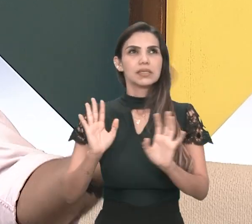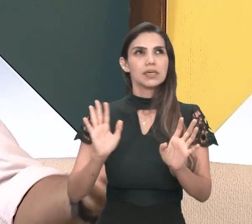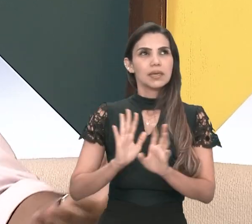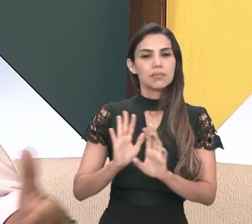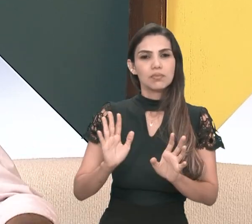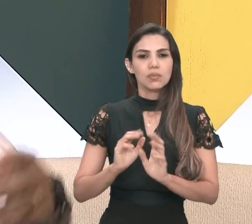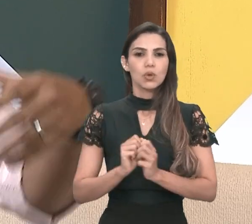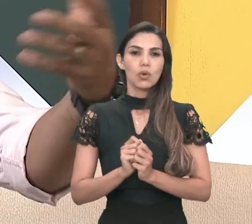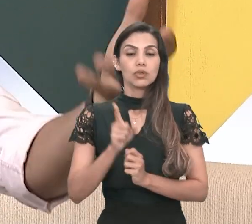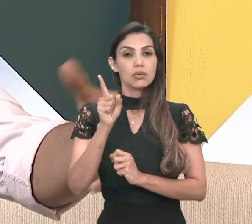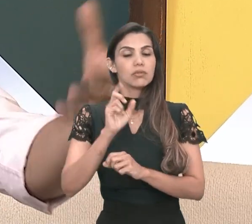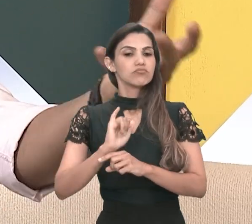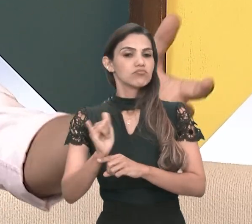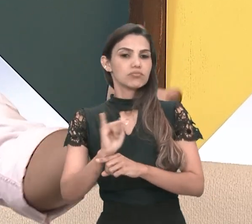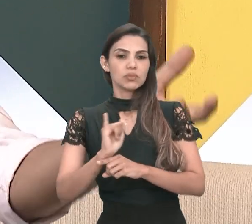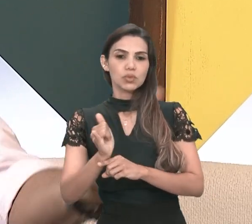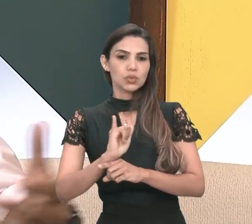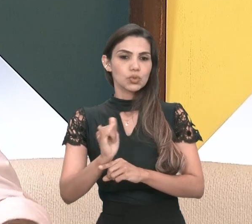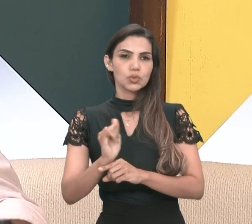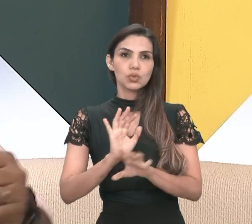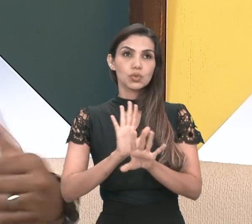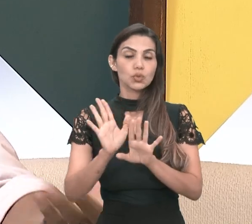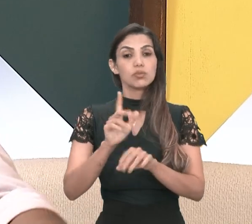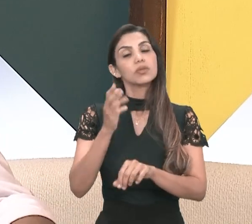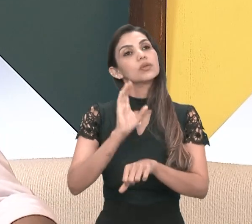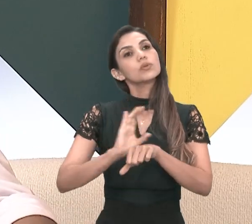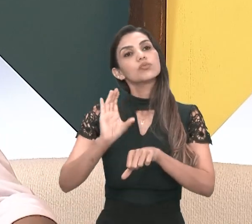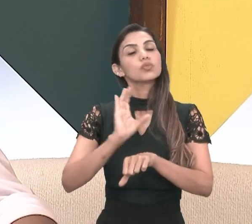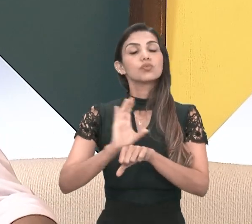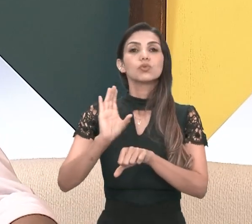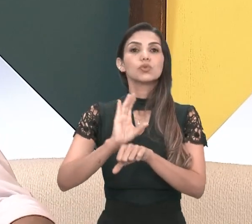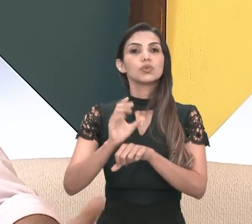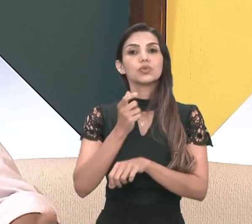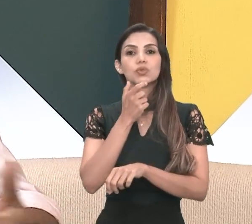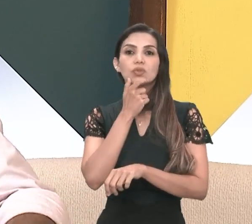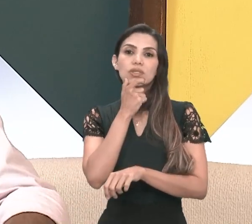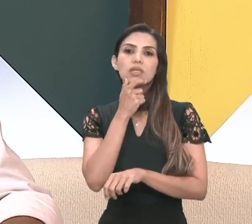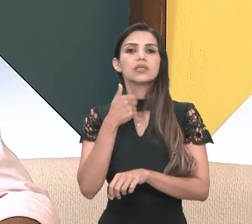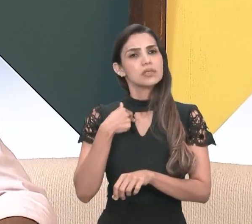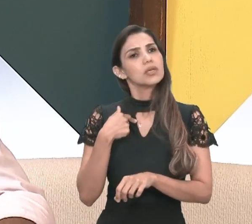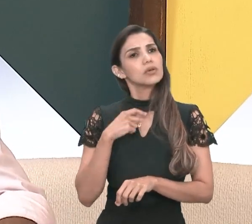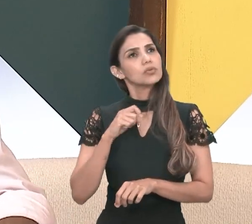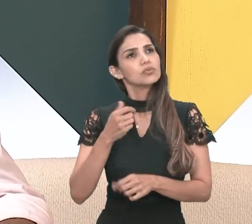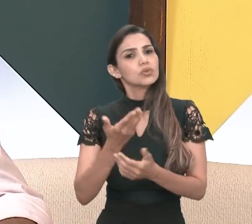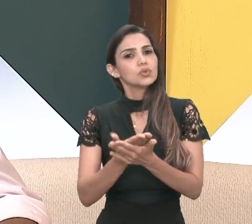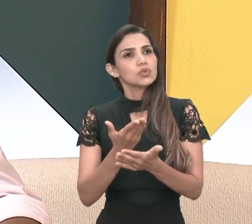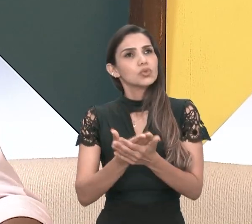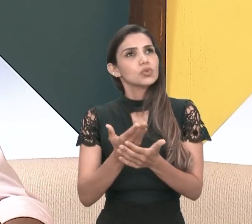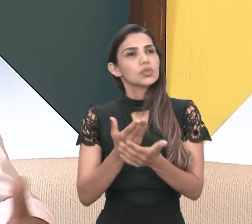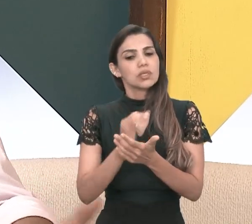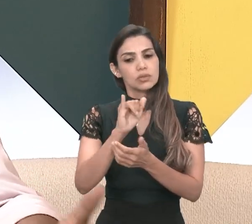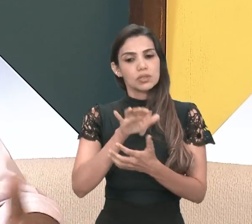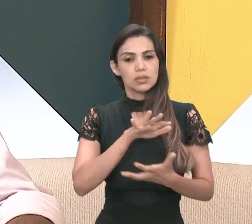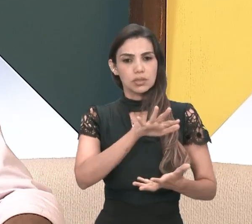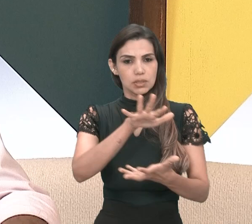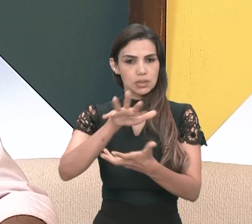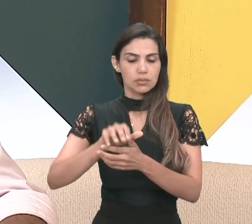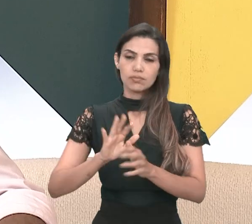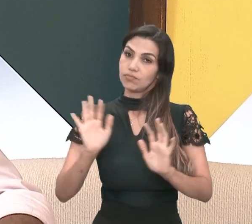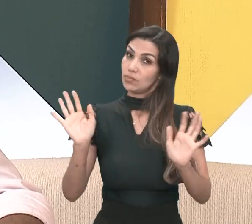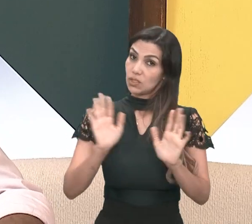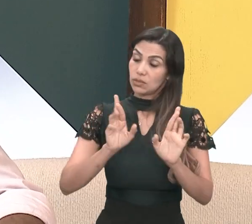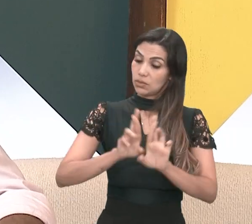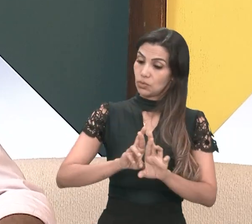pelo YouTube, só porque o curso é em inglês eu estou fazendo internacionalização. Na verdade, essa não é a ideia, né? Hoje a UFG